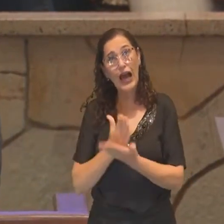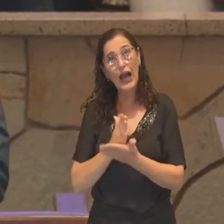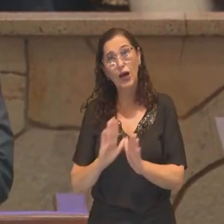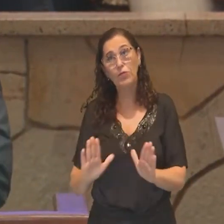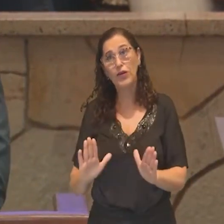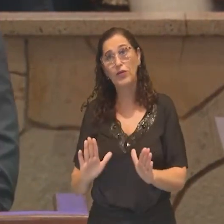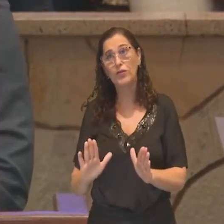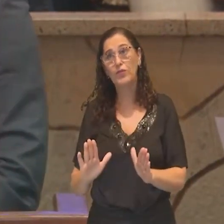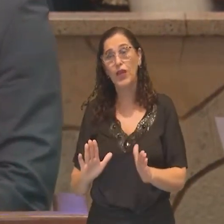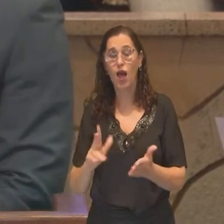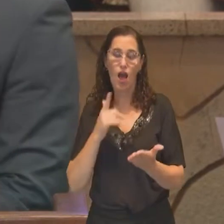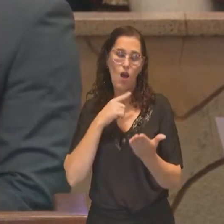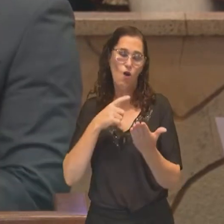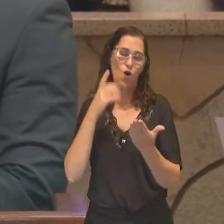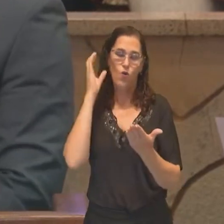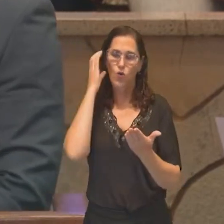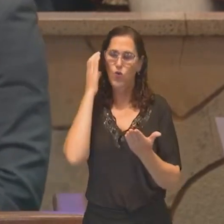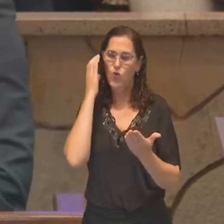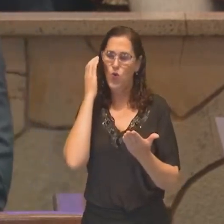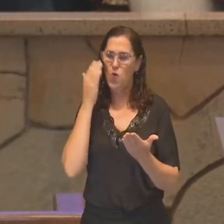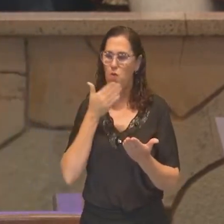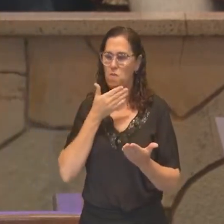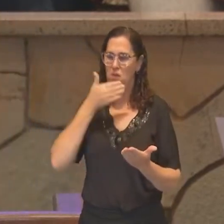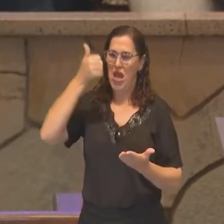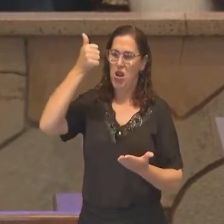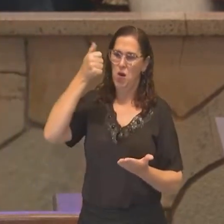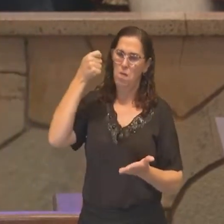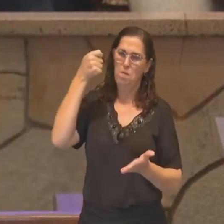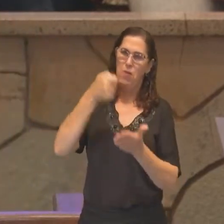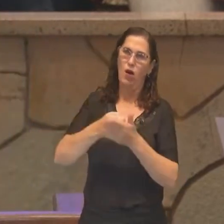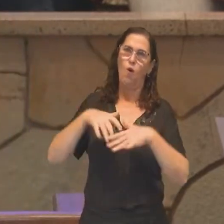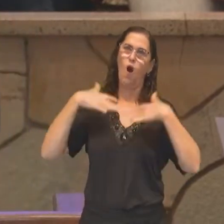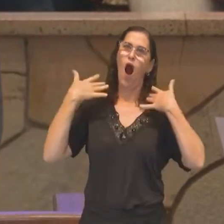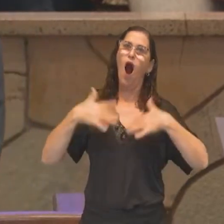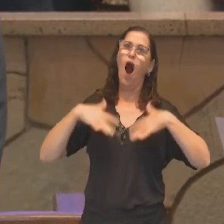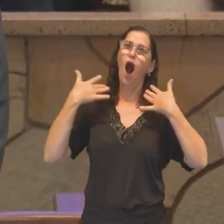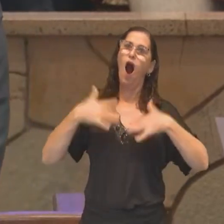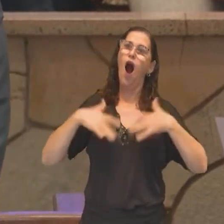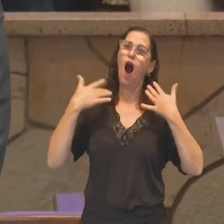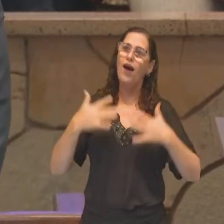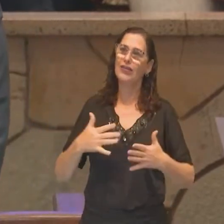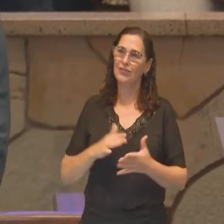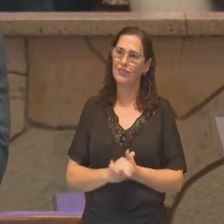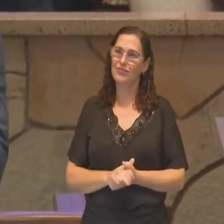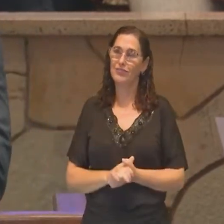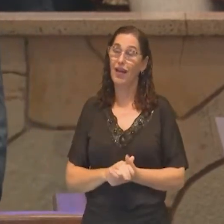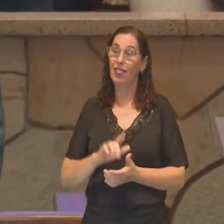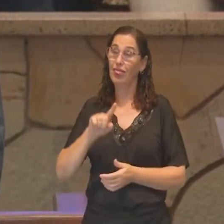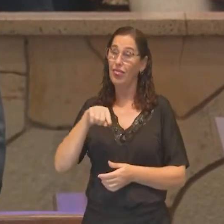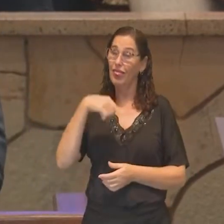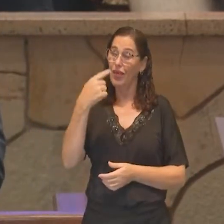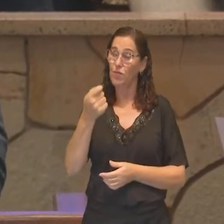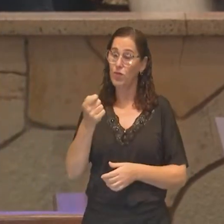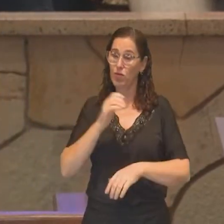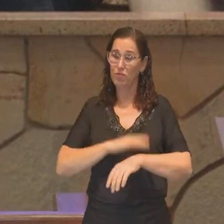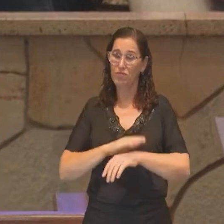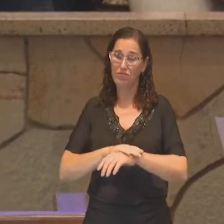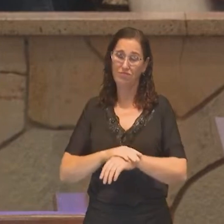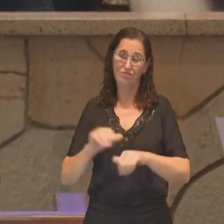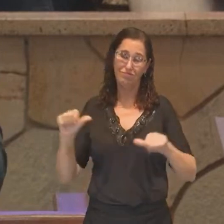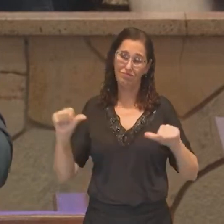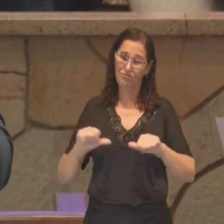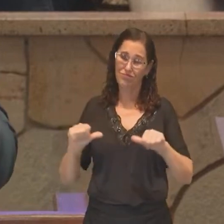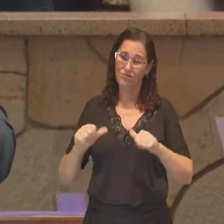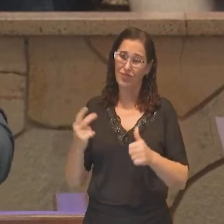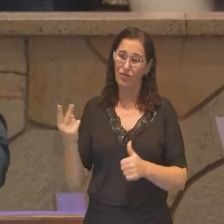O seu smartphone pode ser o de última geração, que você pagou um alto preço. Daqui a pouco para você não está valendo mais nada,